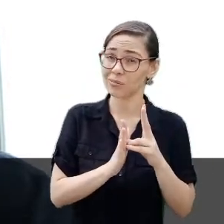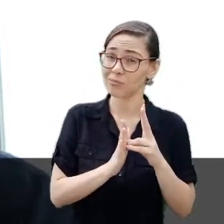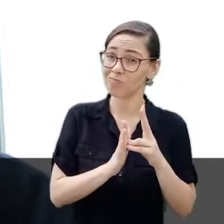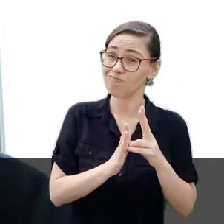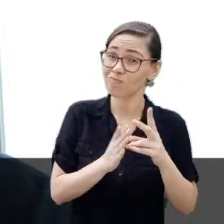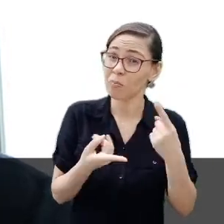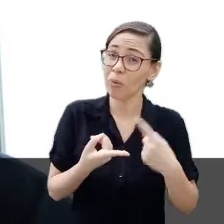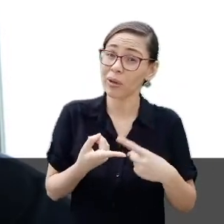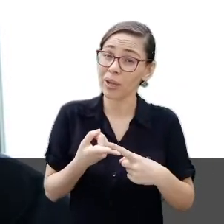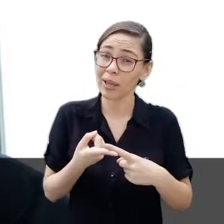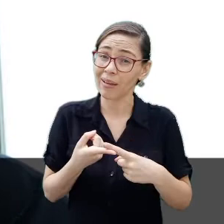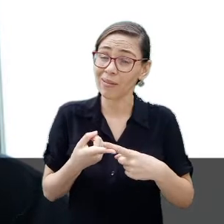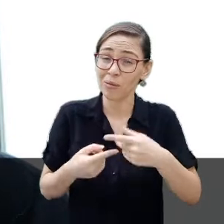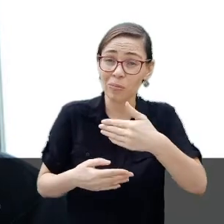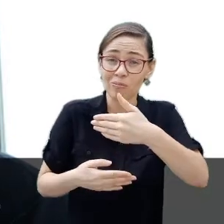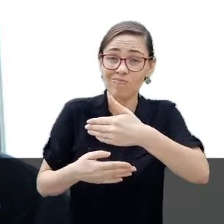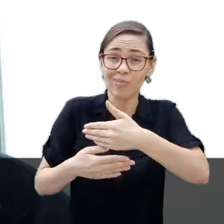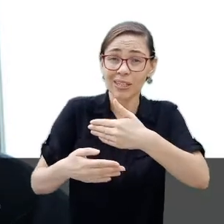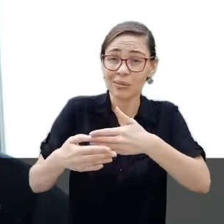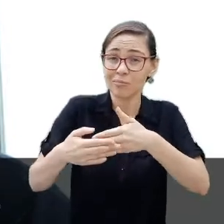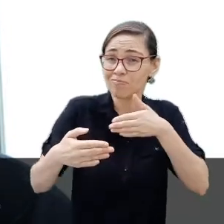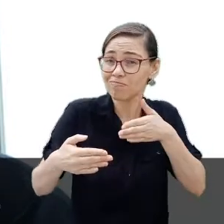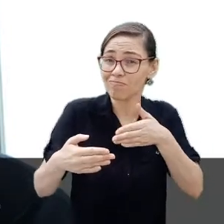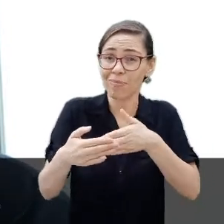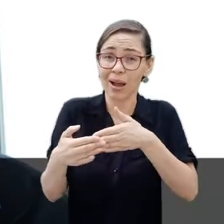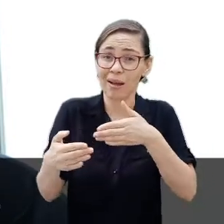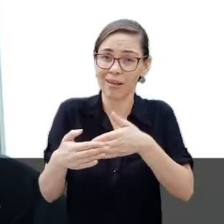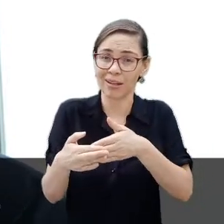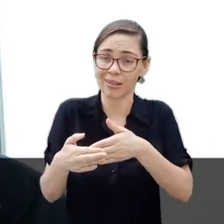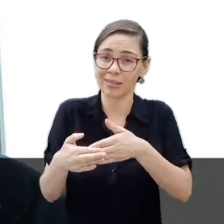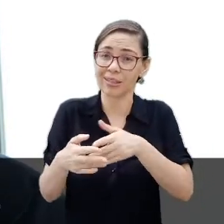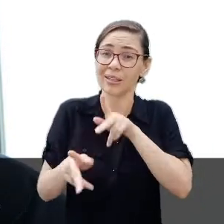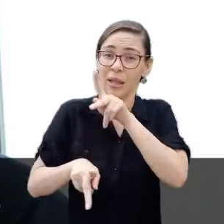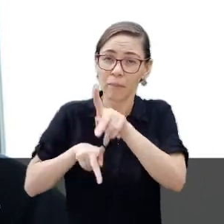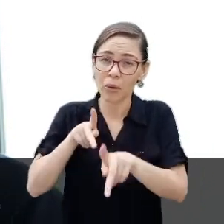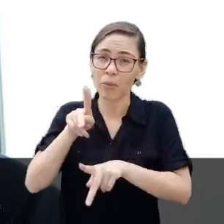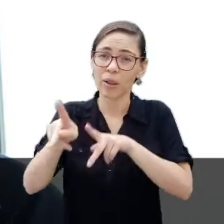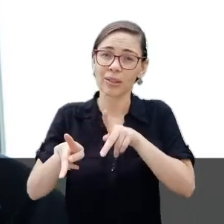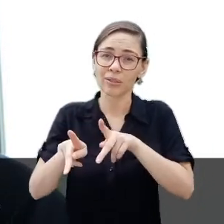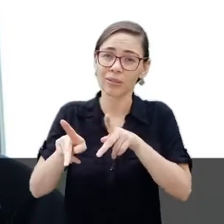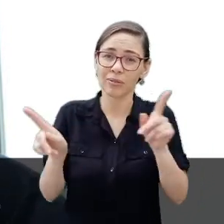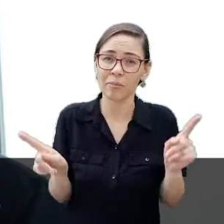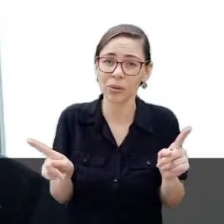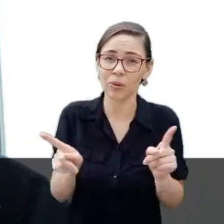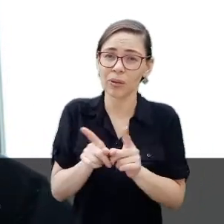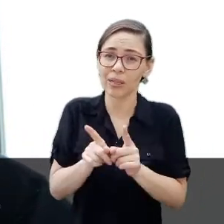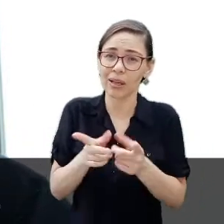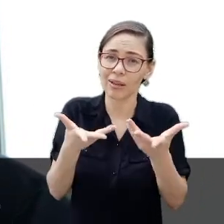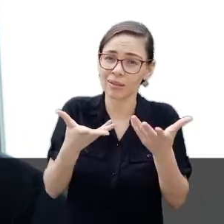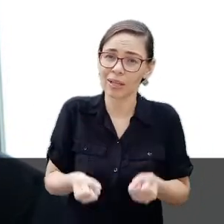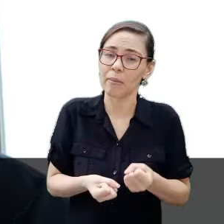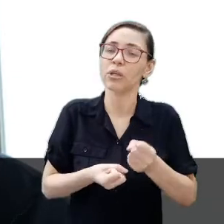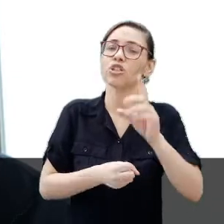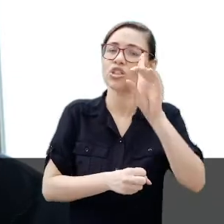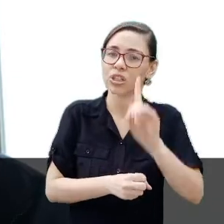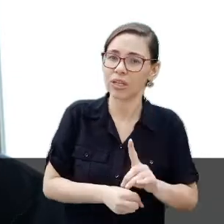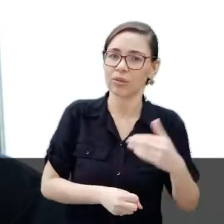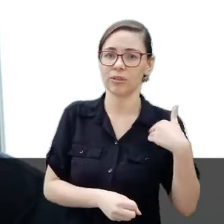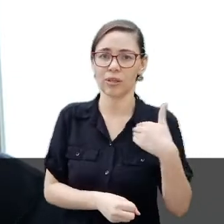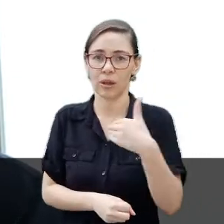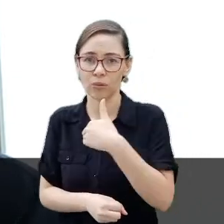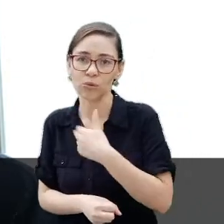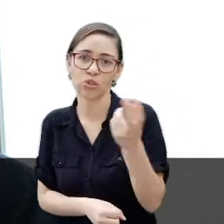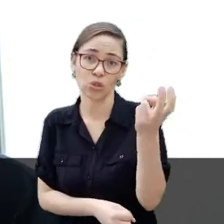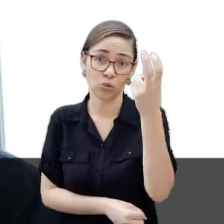trabalho limita o acesso de grande parte da população aos direitos, o direito à saúde, à educação, ao